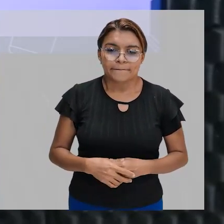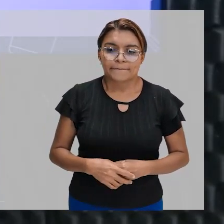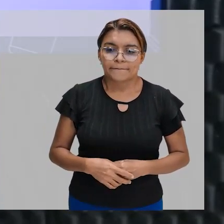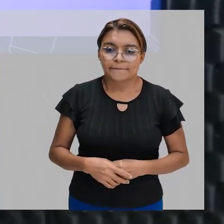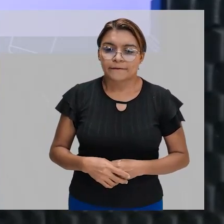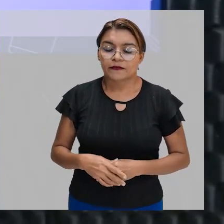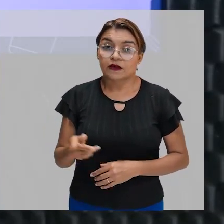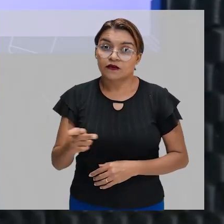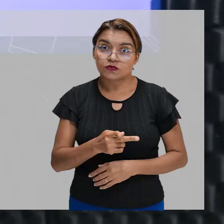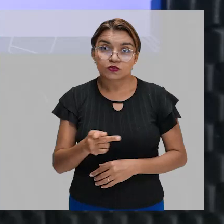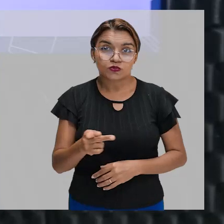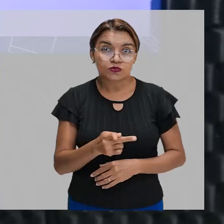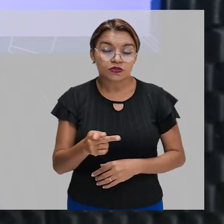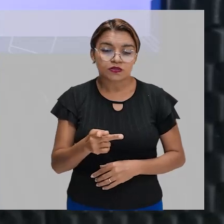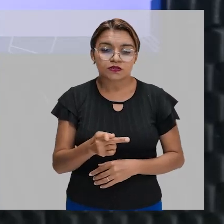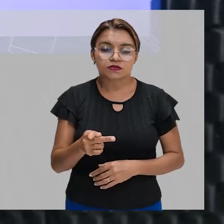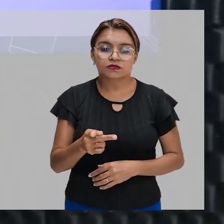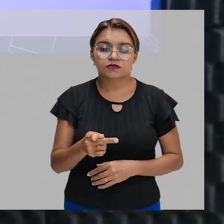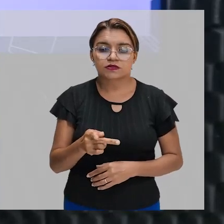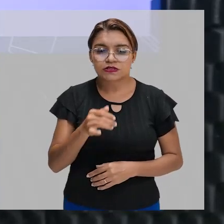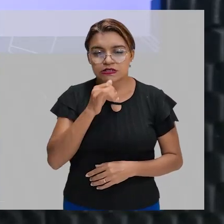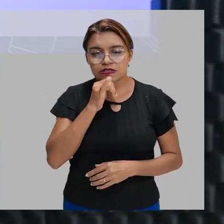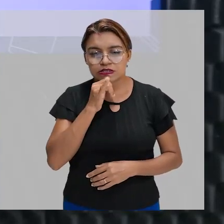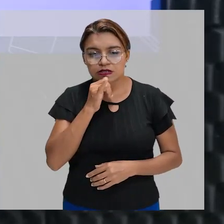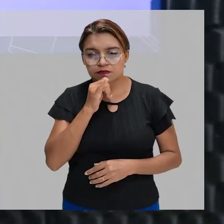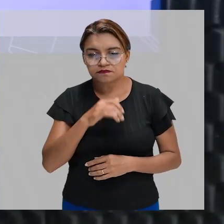ambos bem nós Vitorino